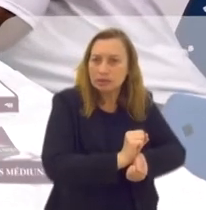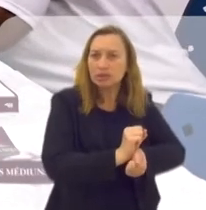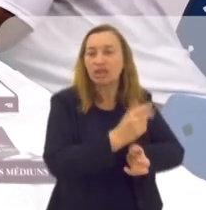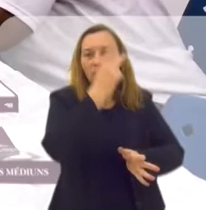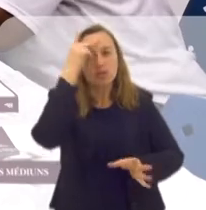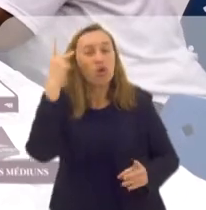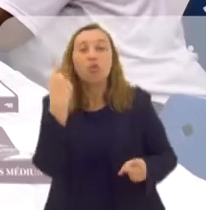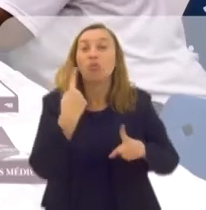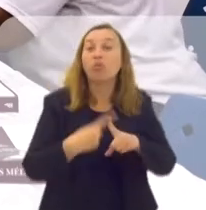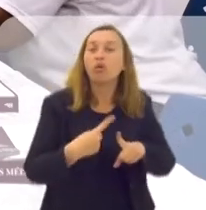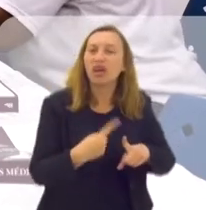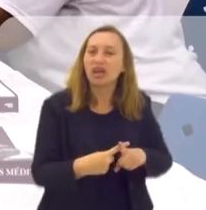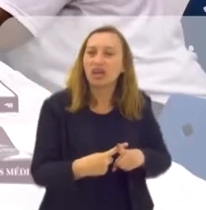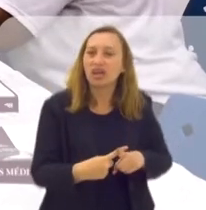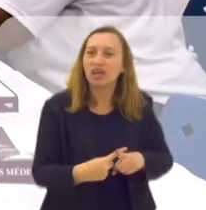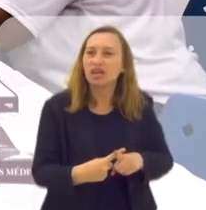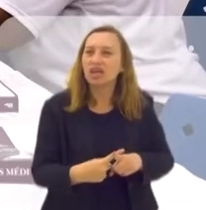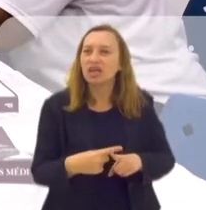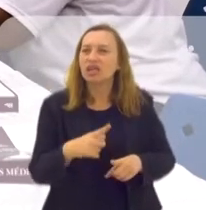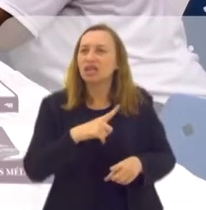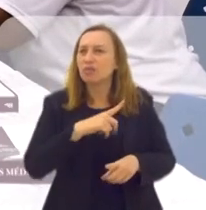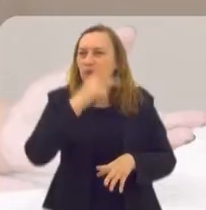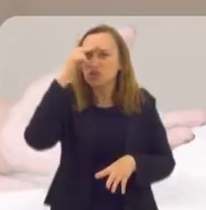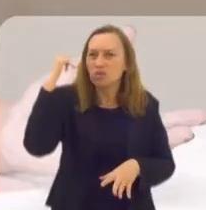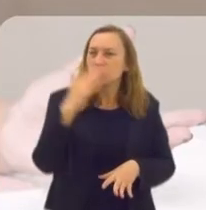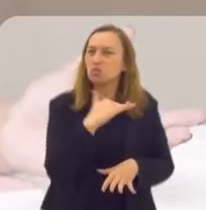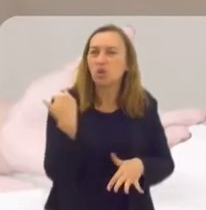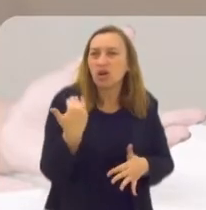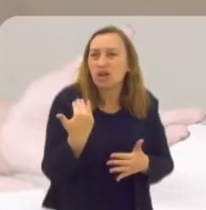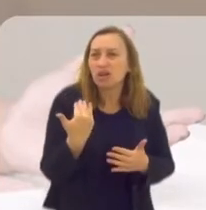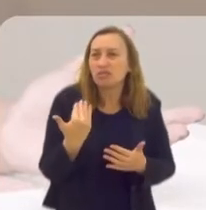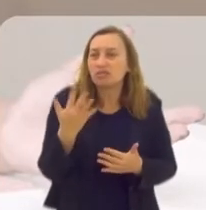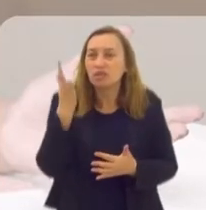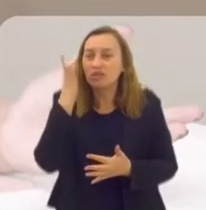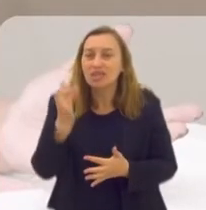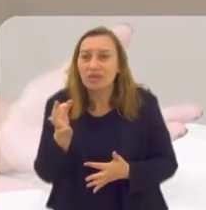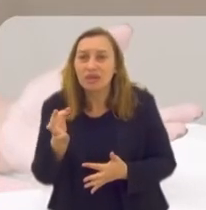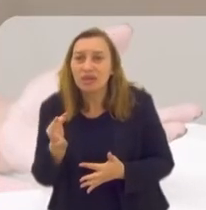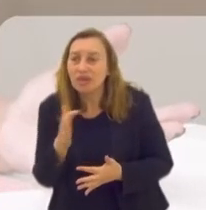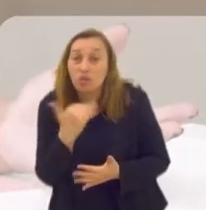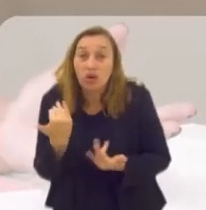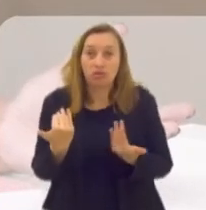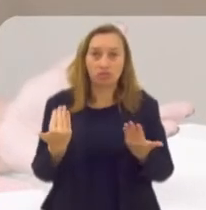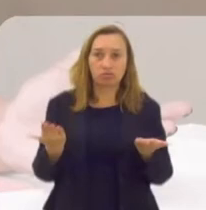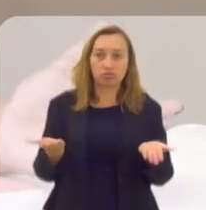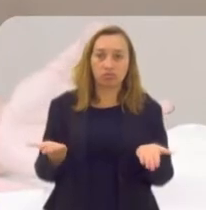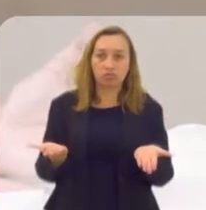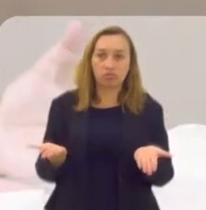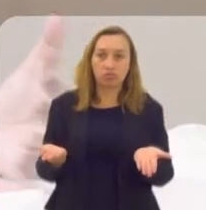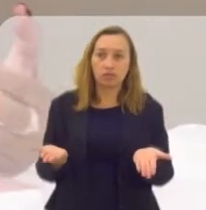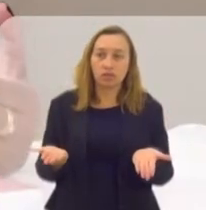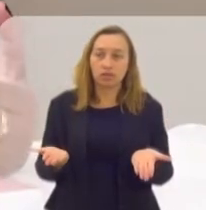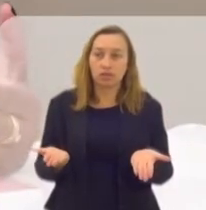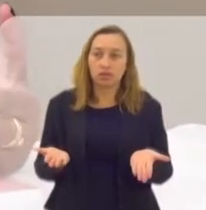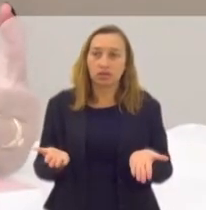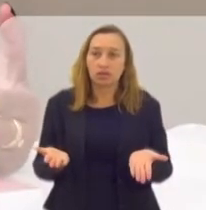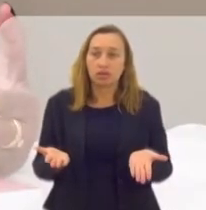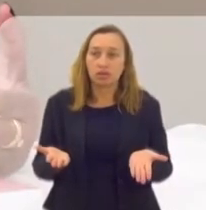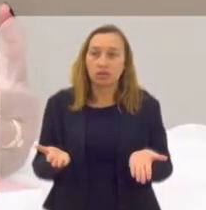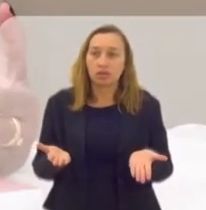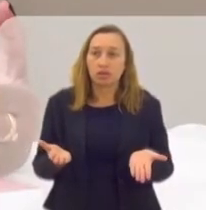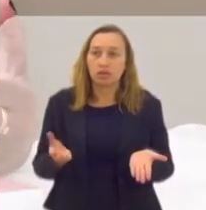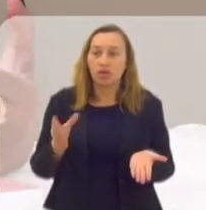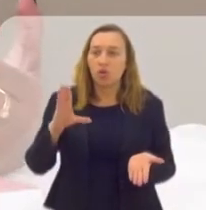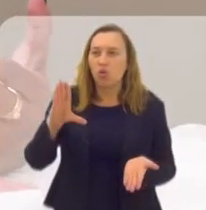grudados, essas pessoas, porque tem pessoas que morreram sem sequer saber que estavam morrendo. Né? Entraram